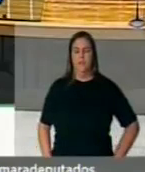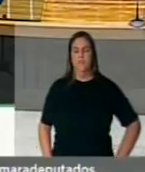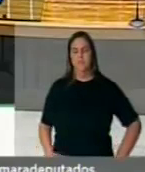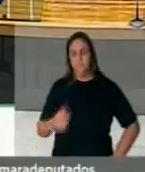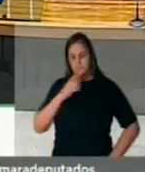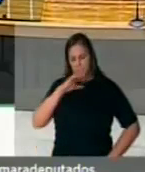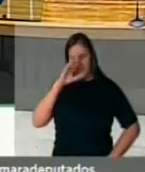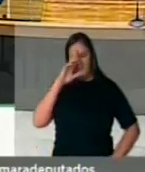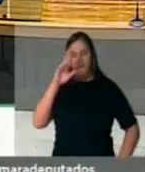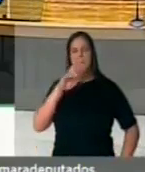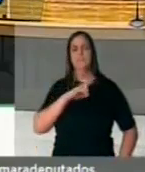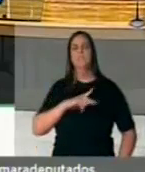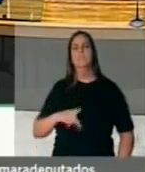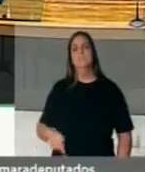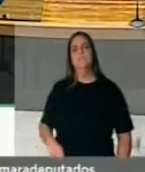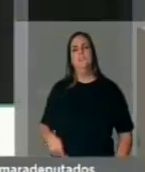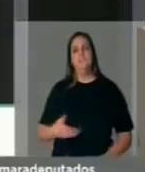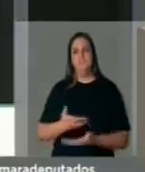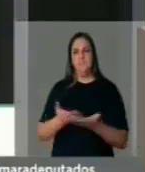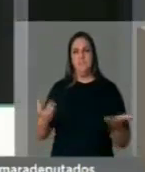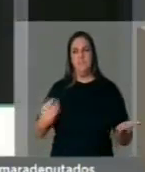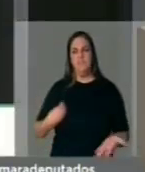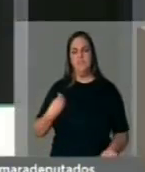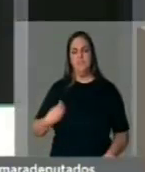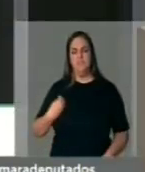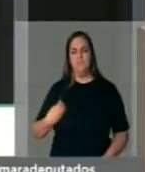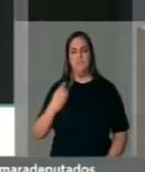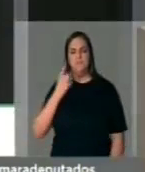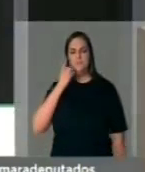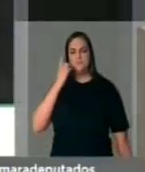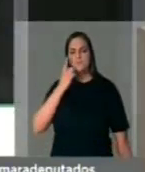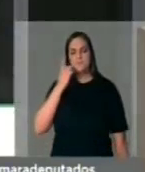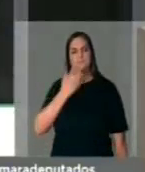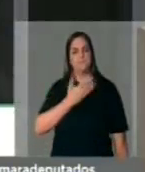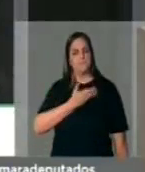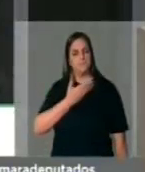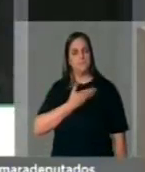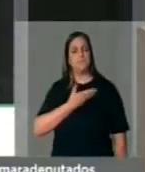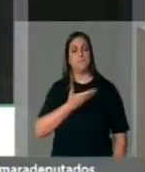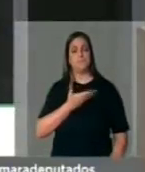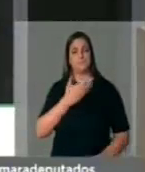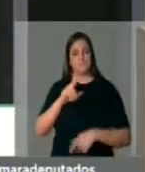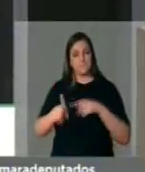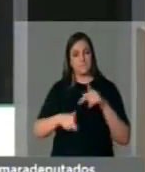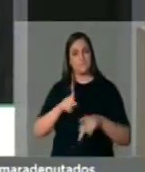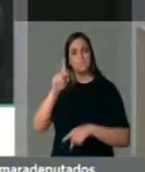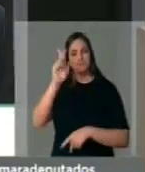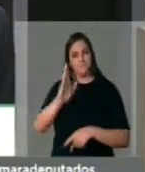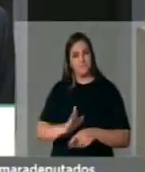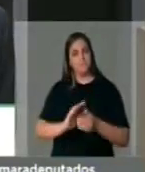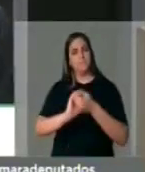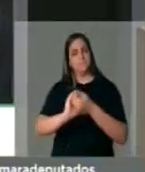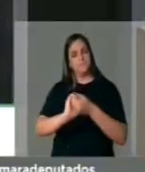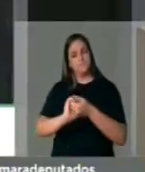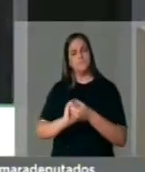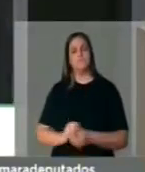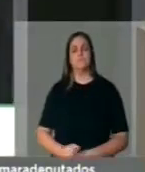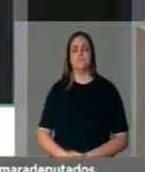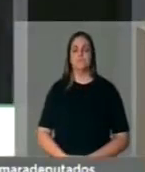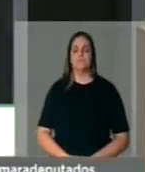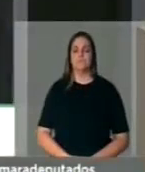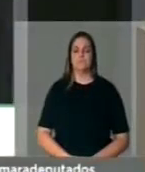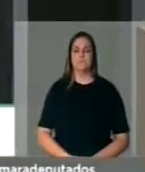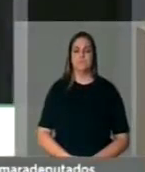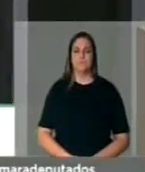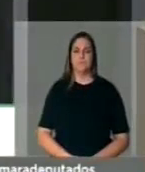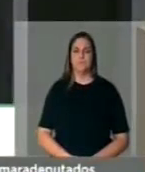Senhor presidente, colegas deputados e deputadas, estimado povo brasileiro, quero dessa tribuna fazer